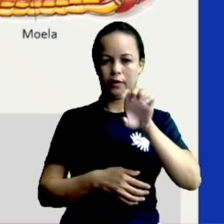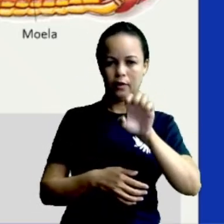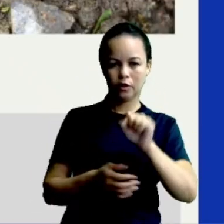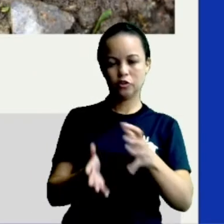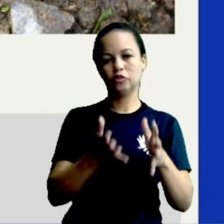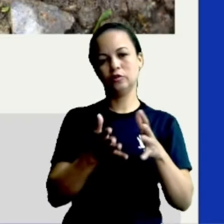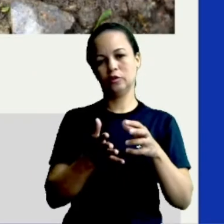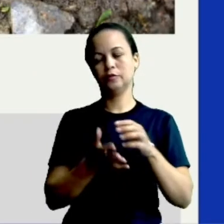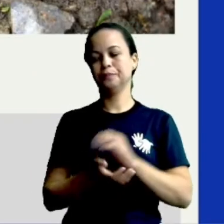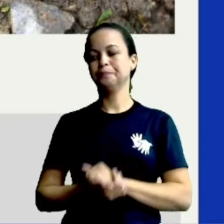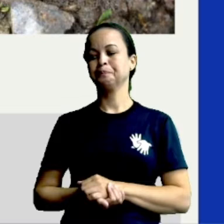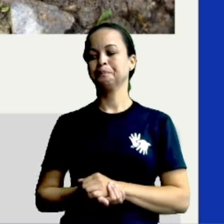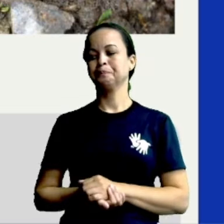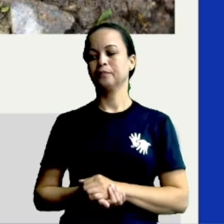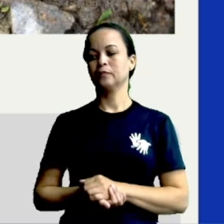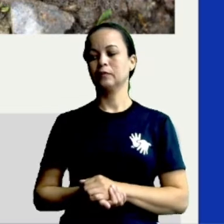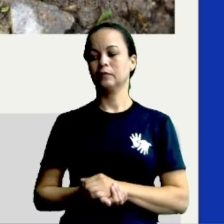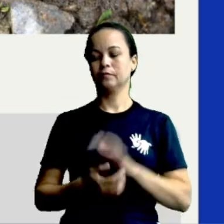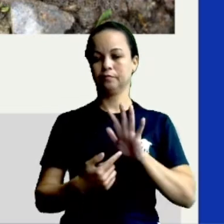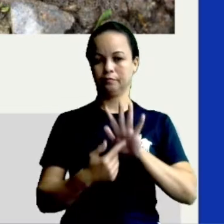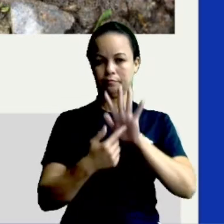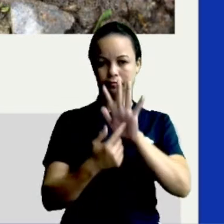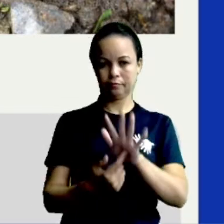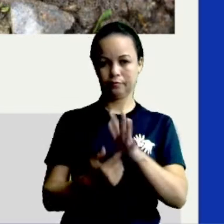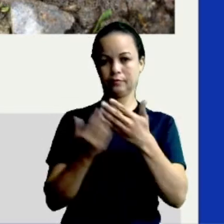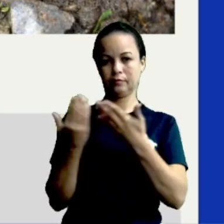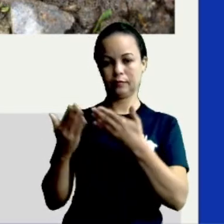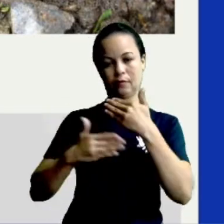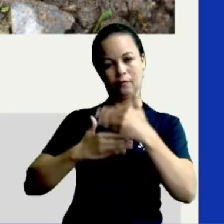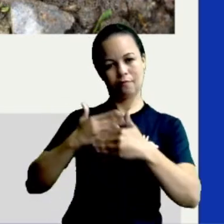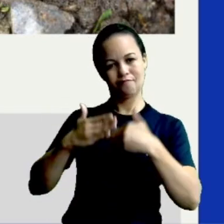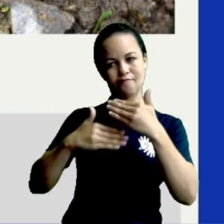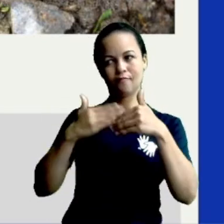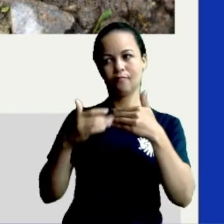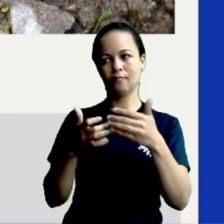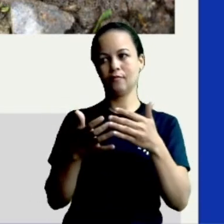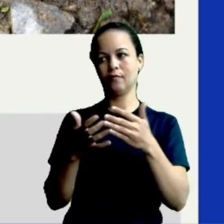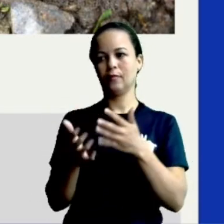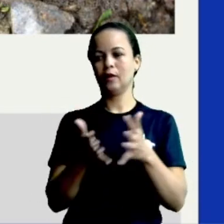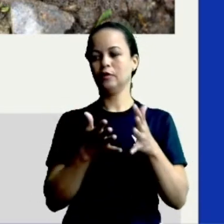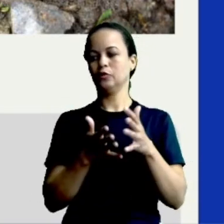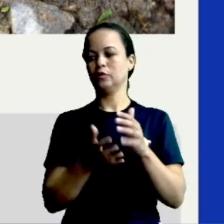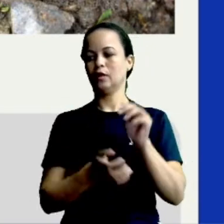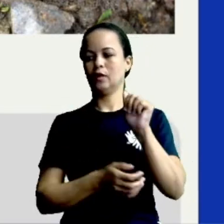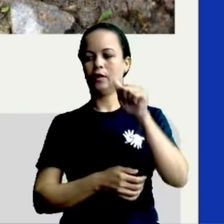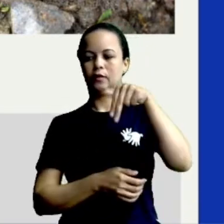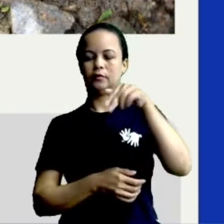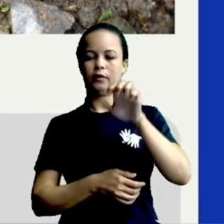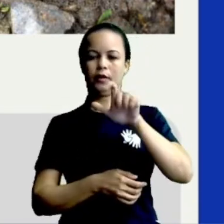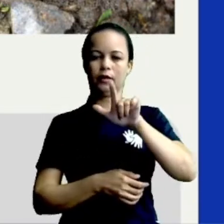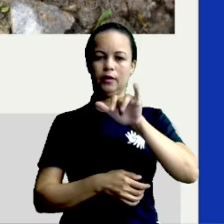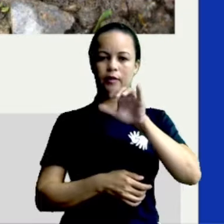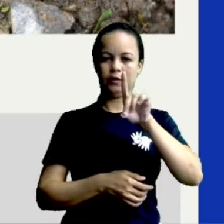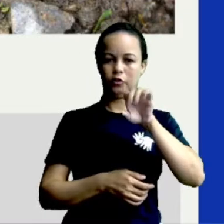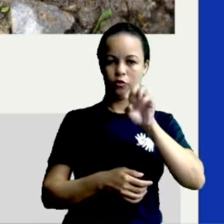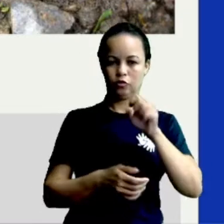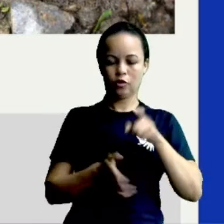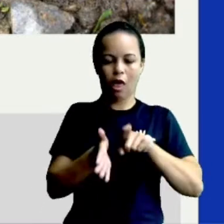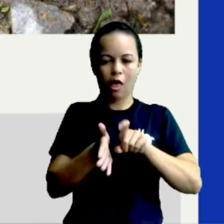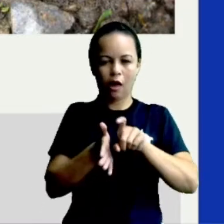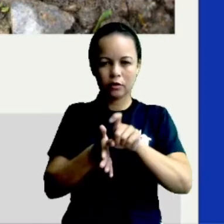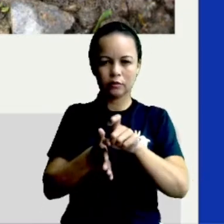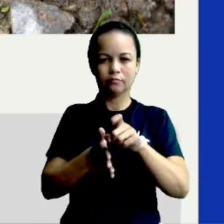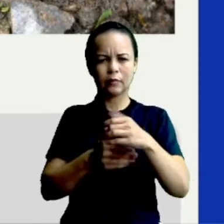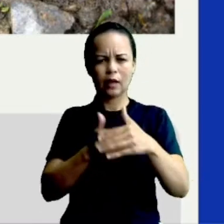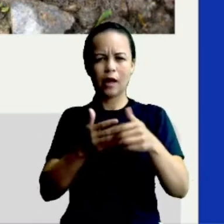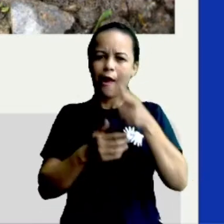poríferos. A partir de então, nessa reprodução dos anelídeos, vou falar da reprodução das minhocas. Uma